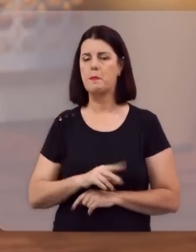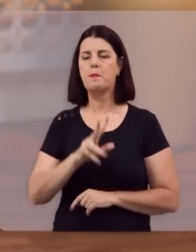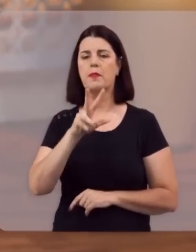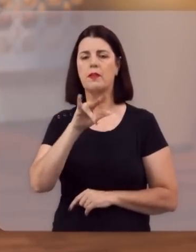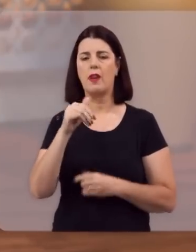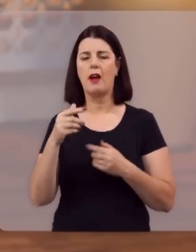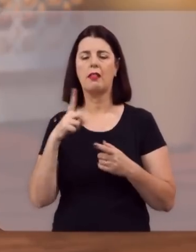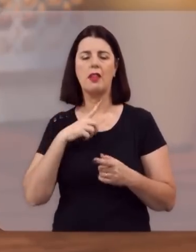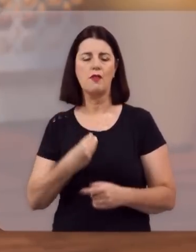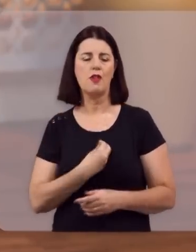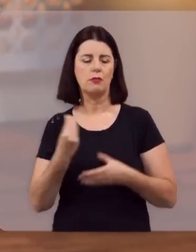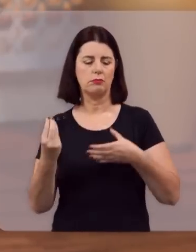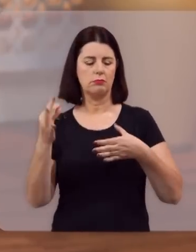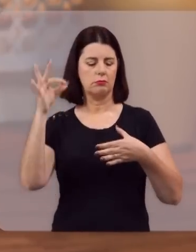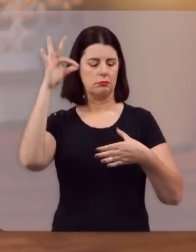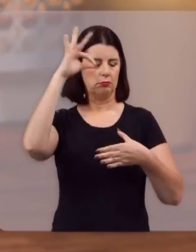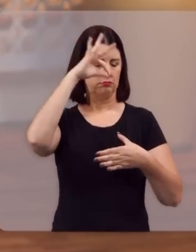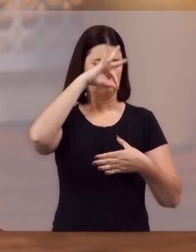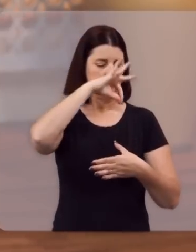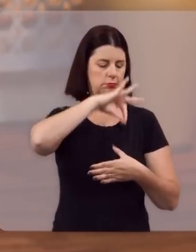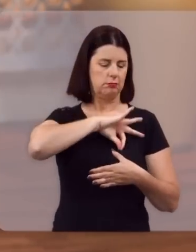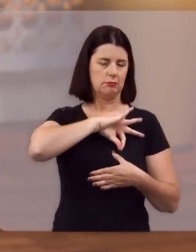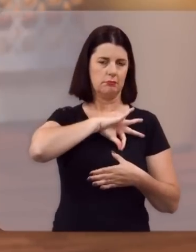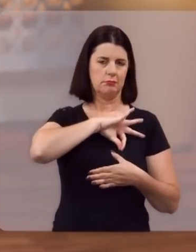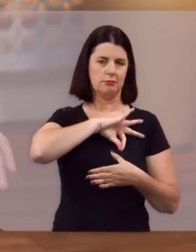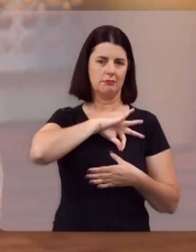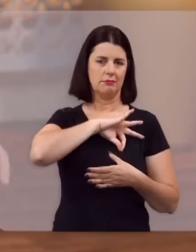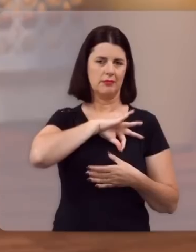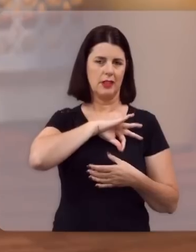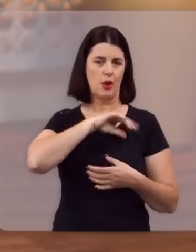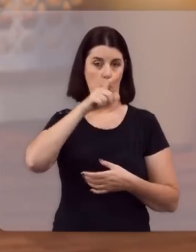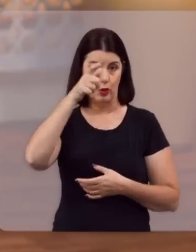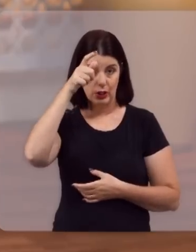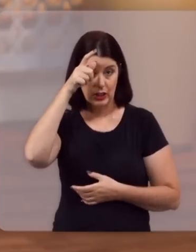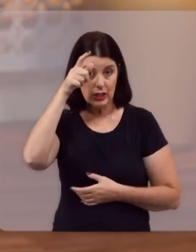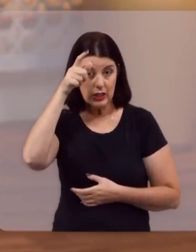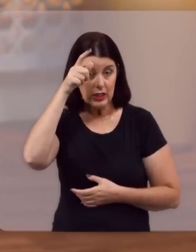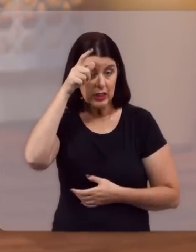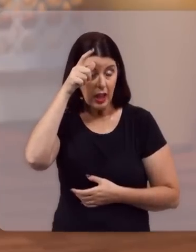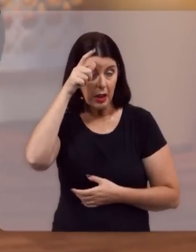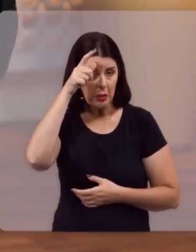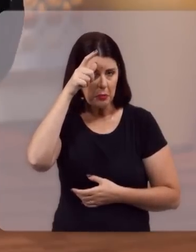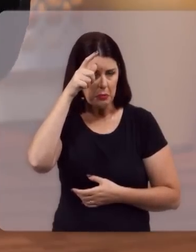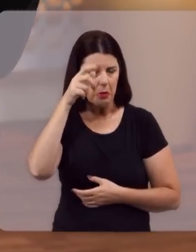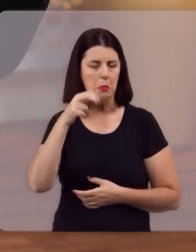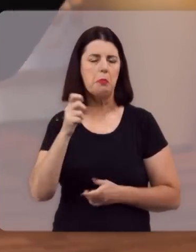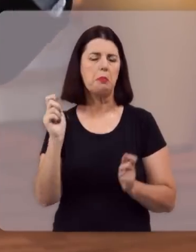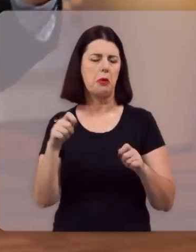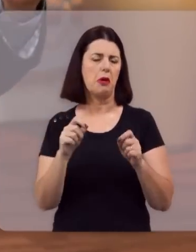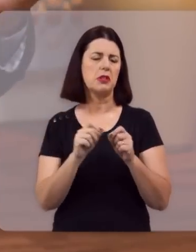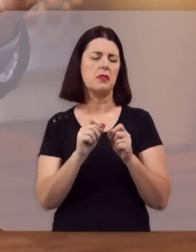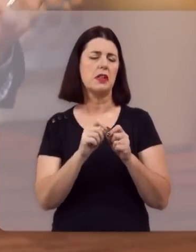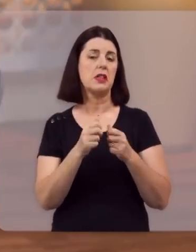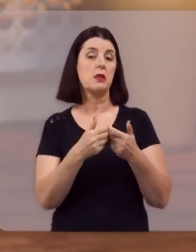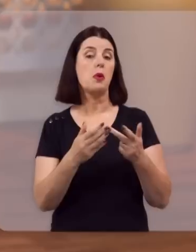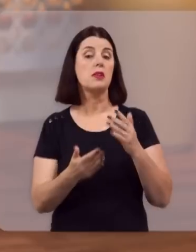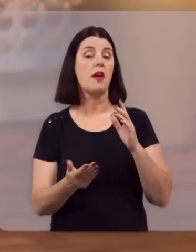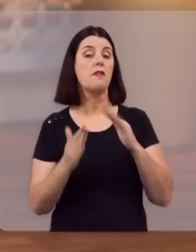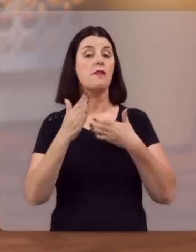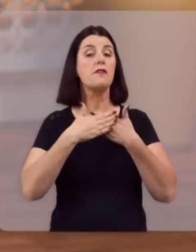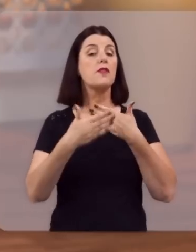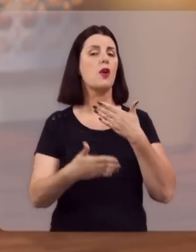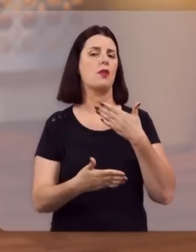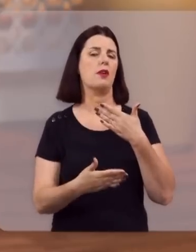de Deus irá habitar em você, irá selar você. E aí Satanás, ele pode fazer muitas coisas